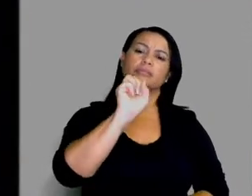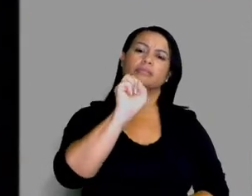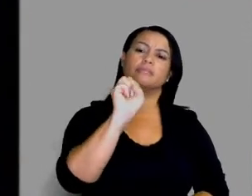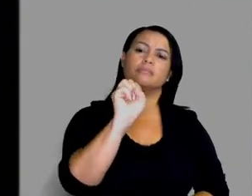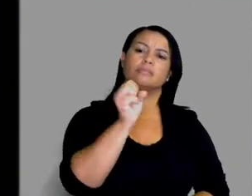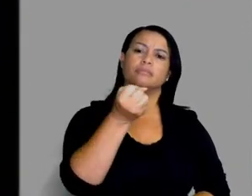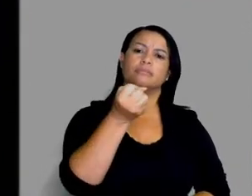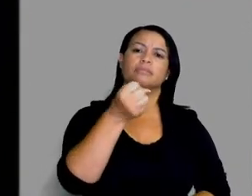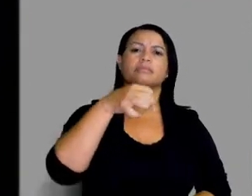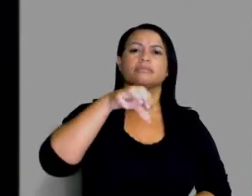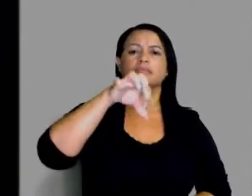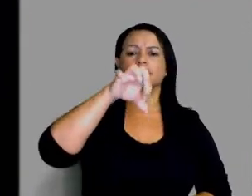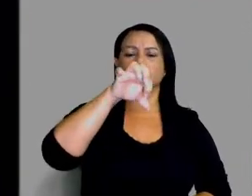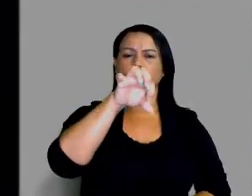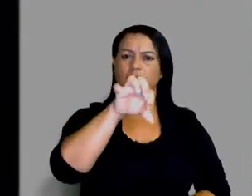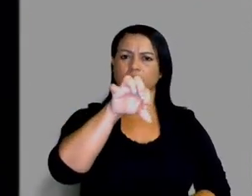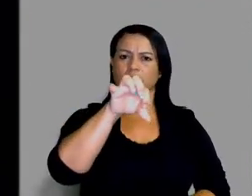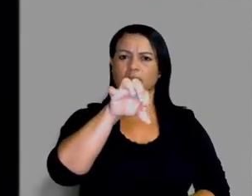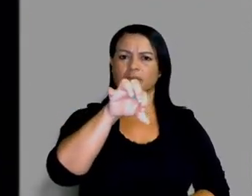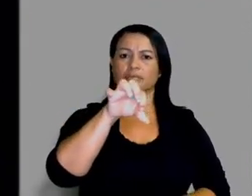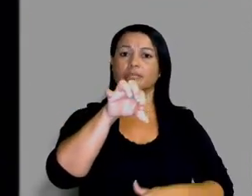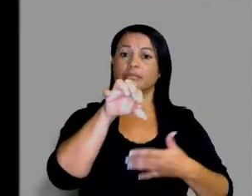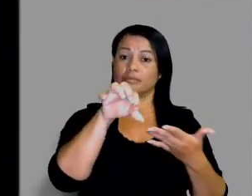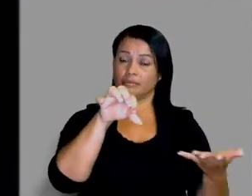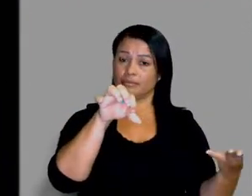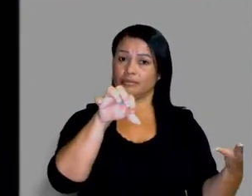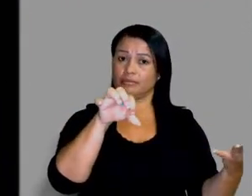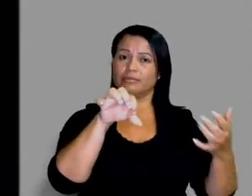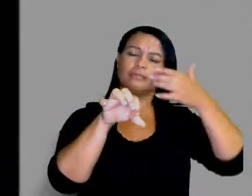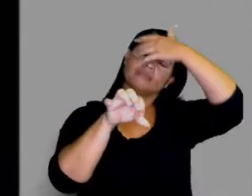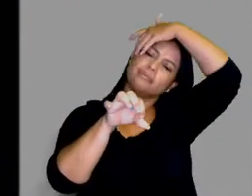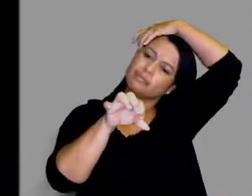6, 7, 8, 9.